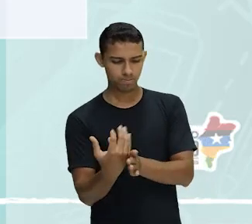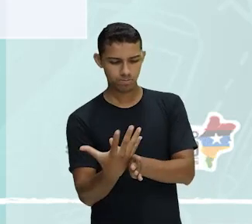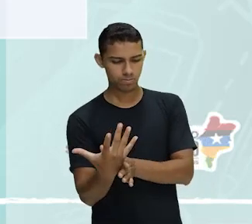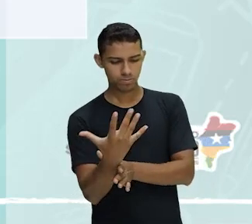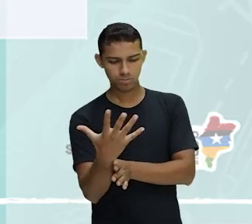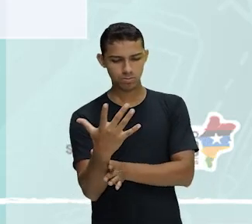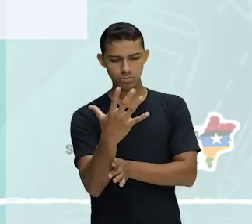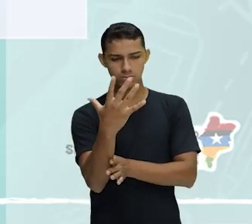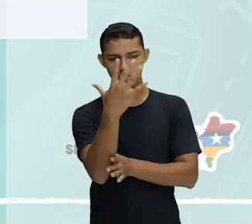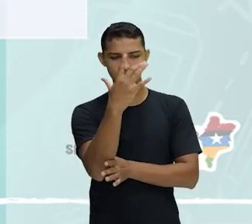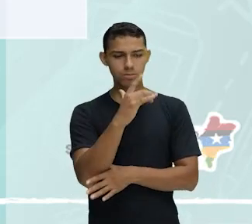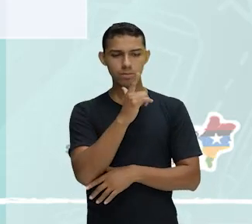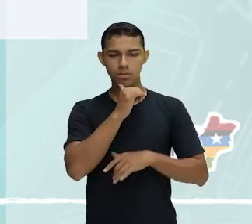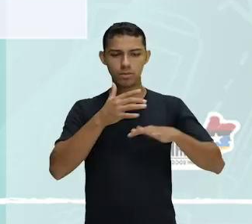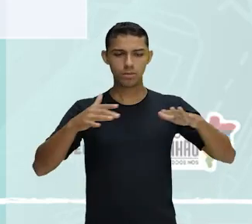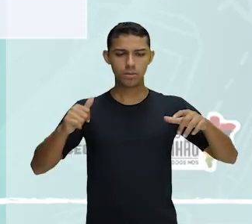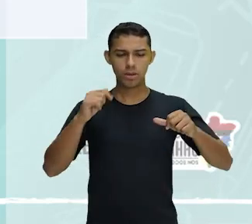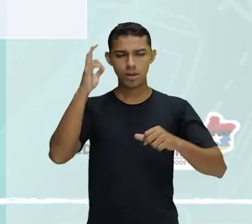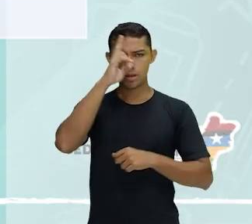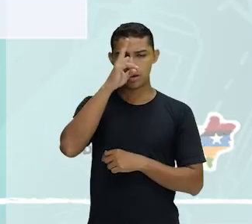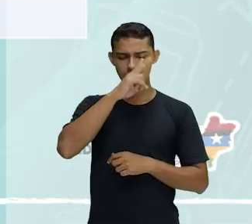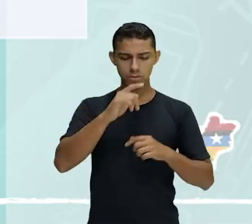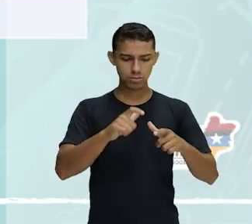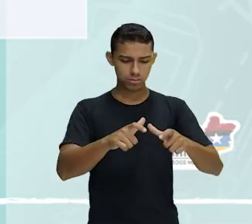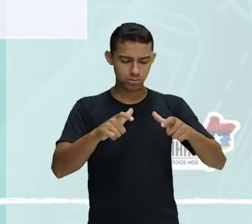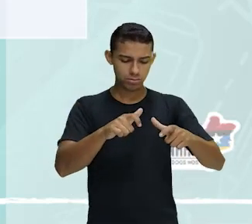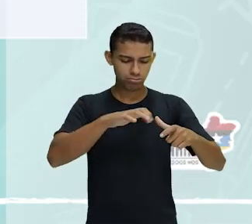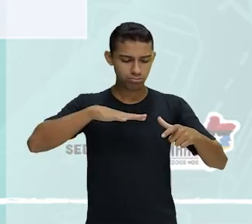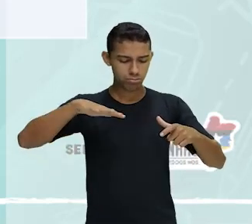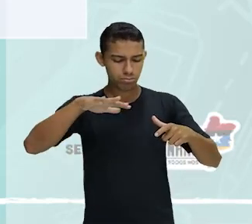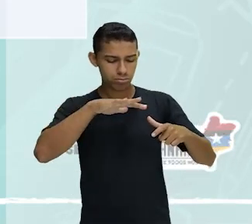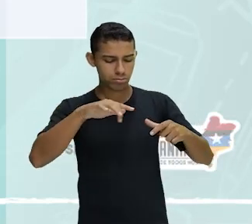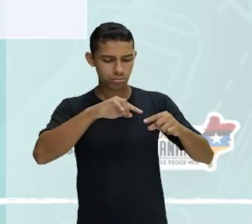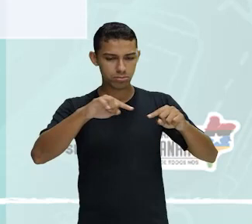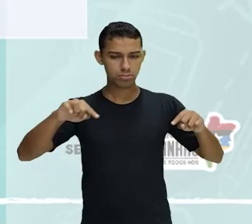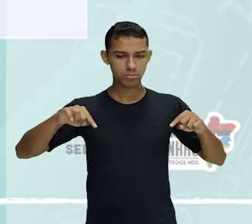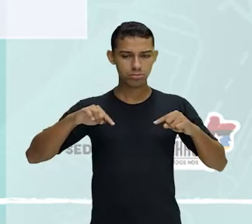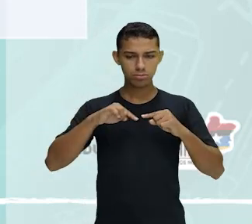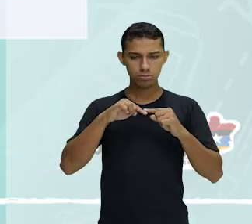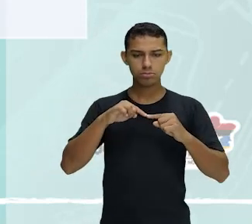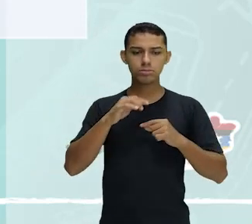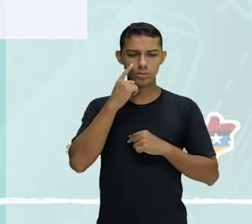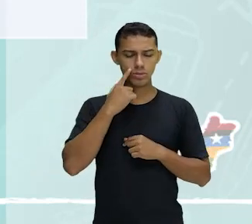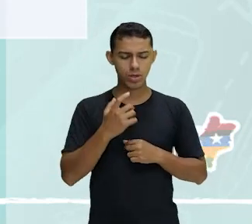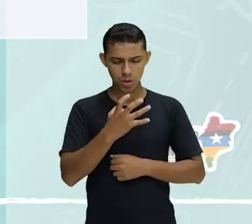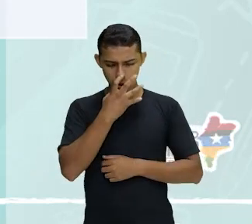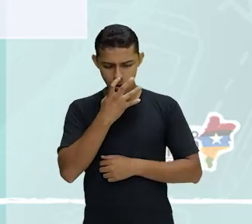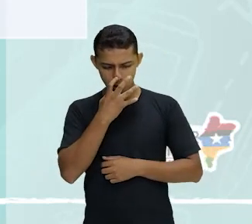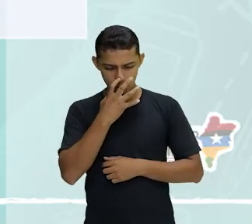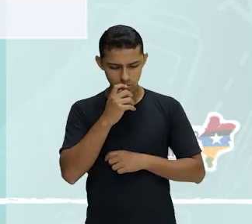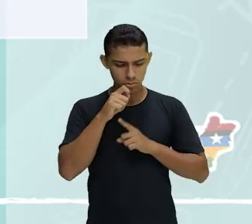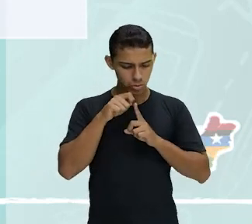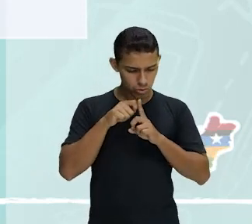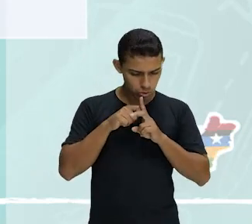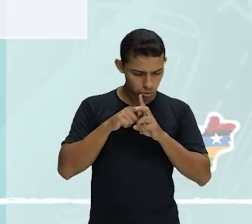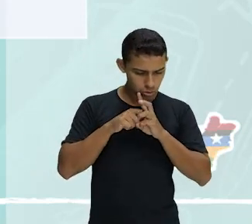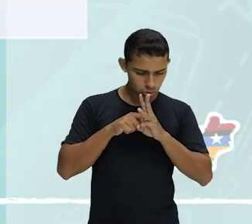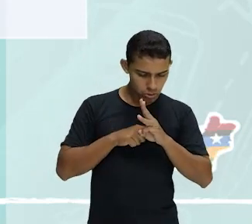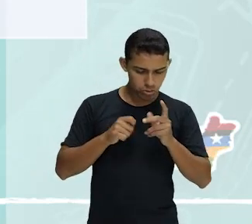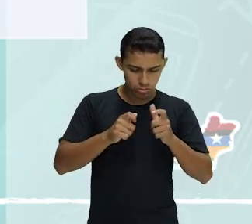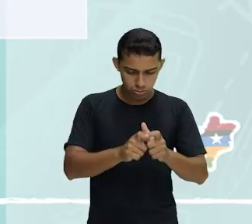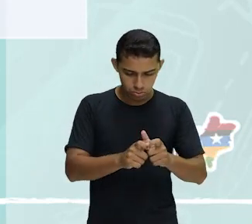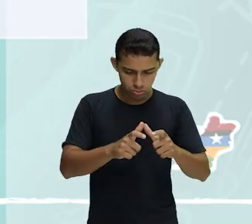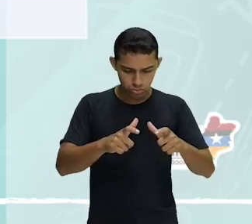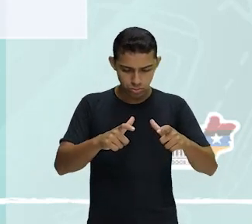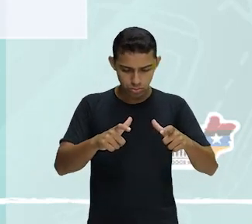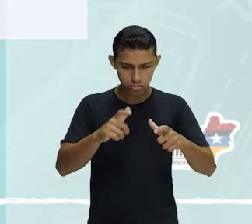da superfície lembra de um círculo. Durante suas observações, percebeu que a cada mês o diâmetro da